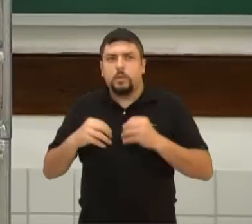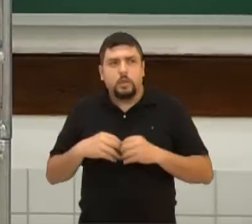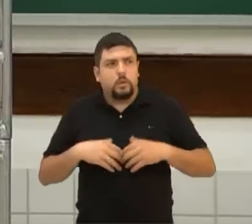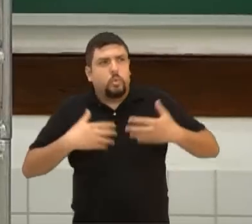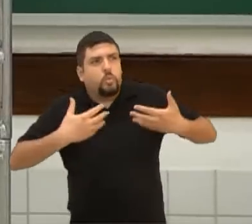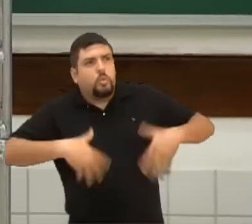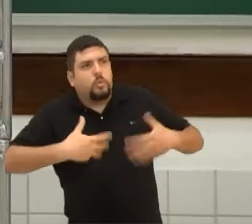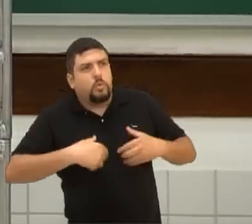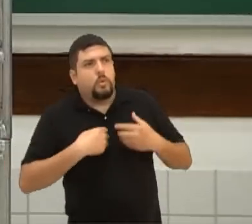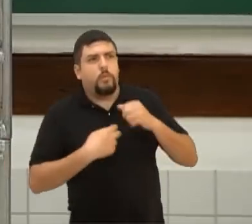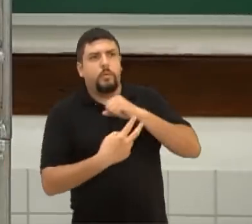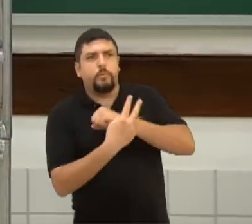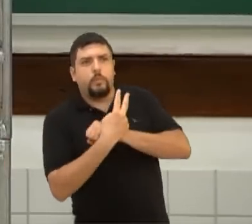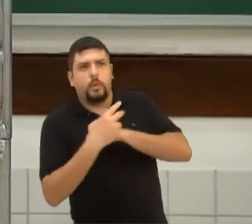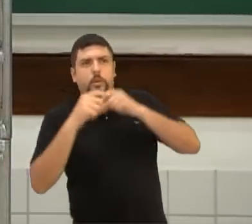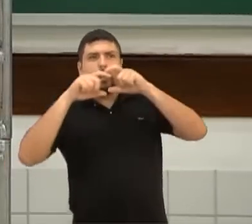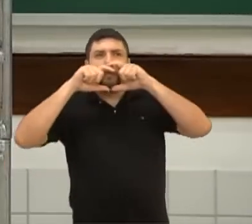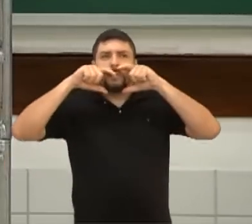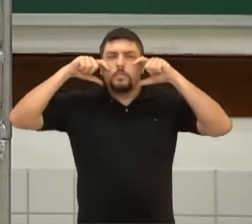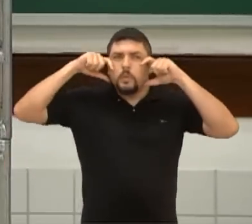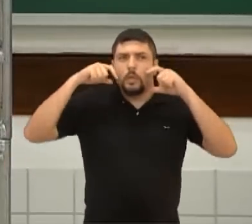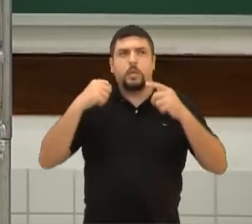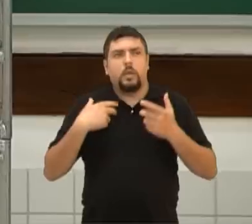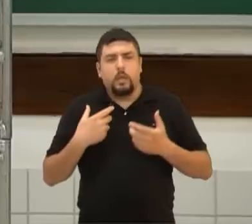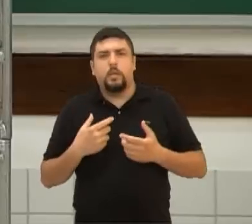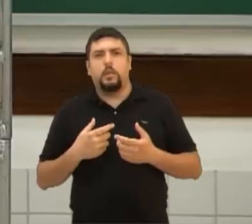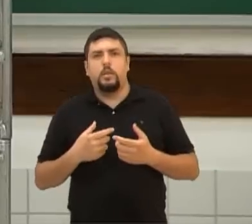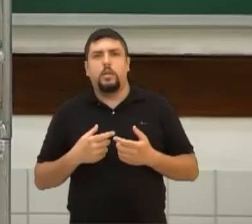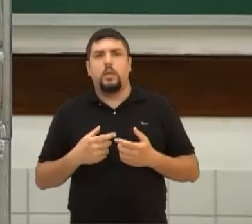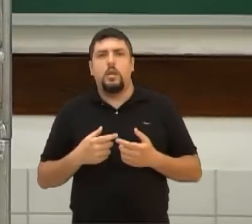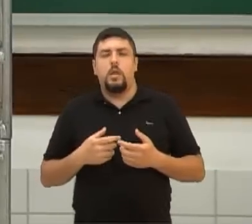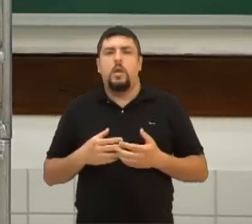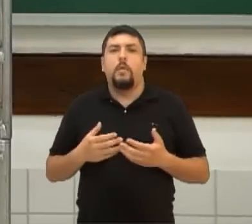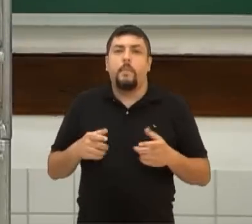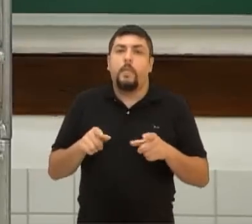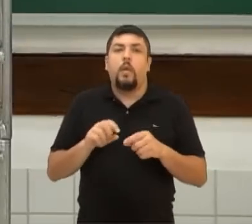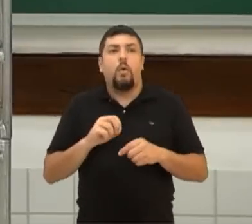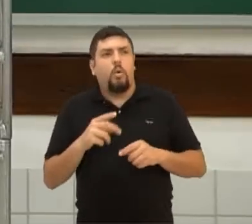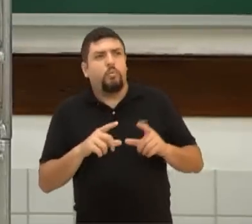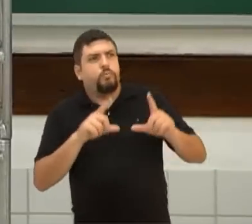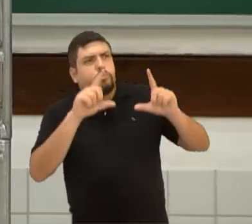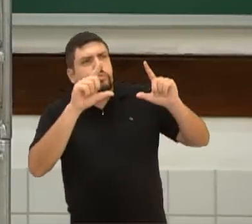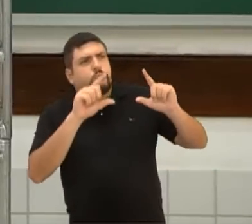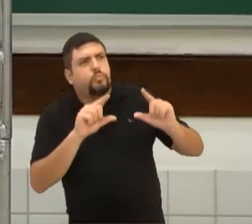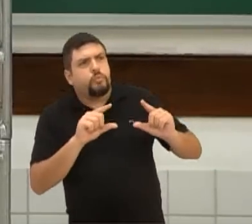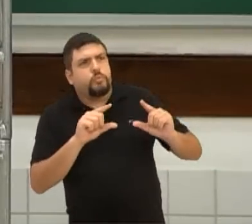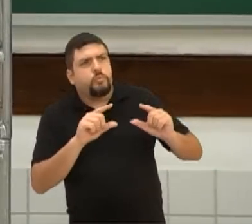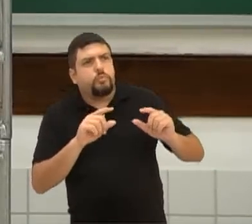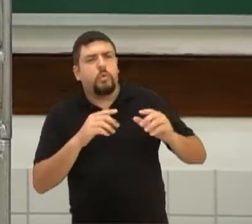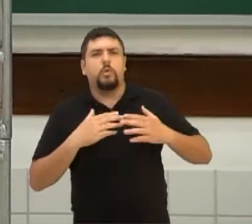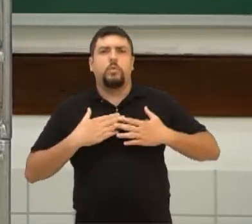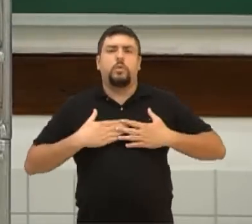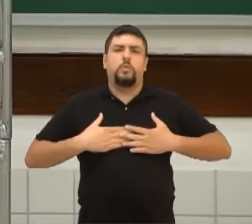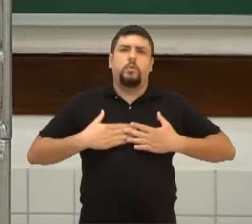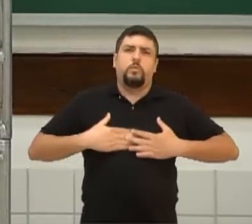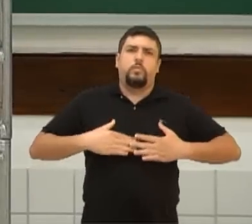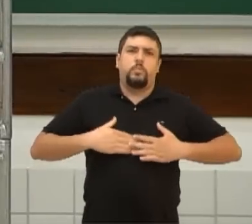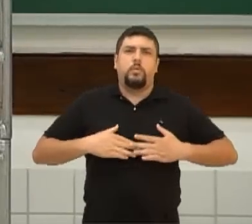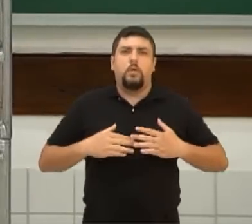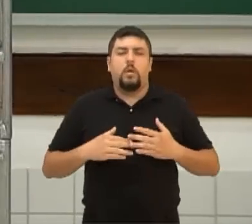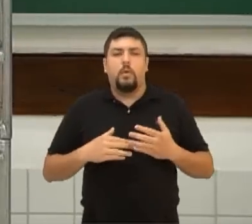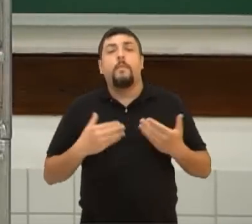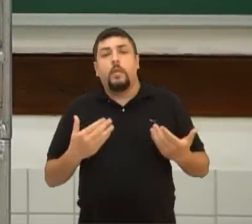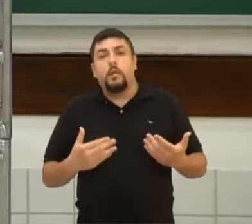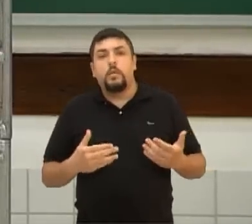a máscara, certo? Os casos estão aumentando ou os casos estão diminuindo. Então, ali aparece